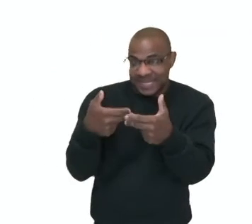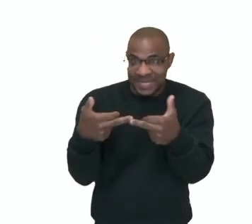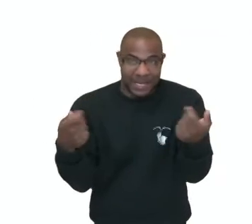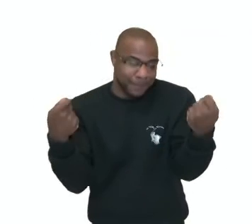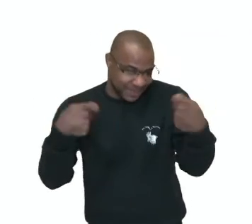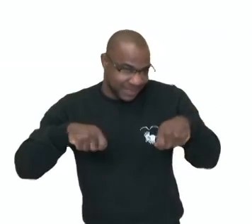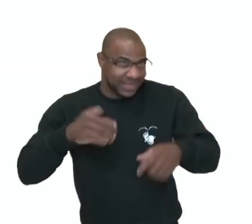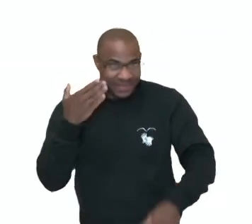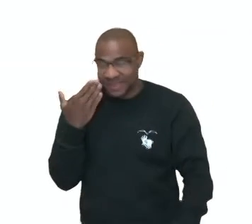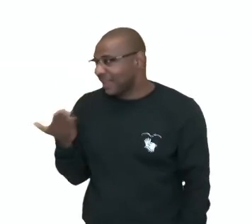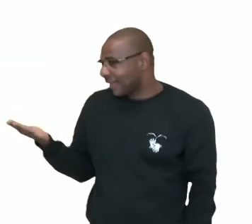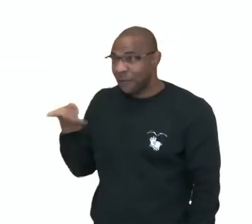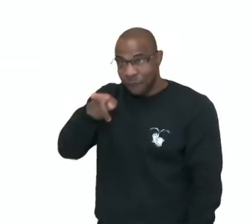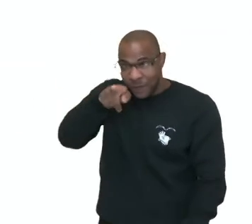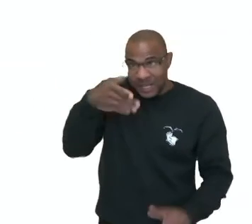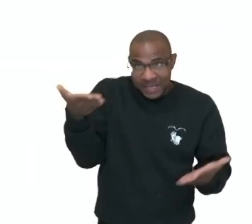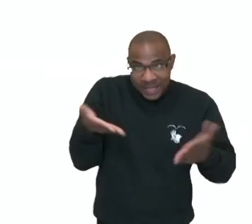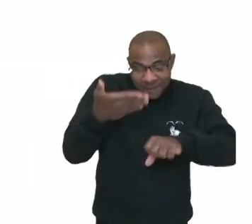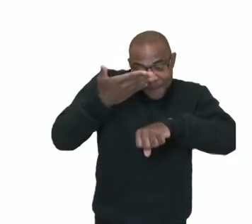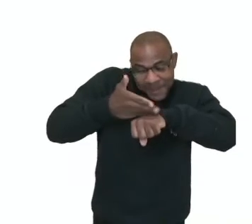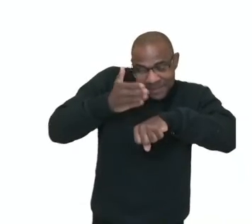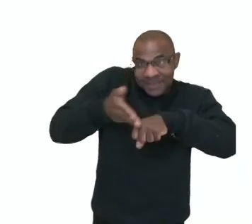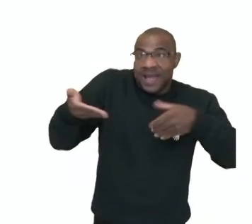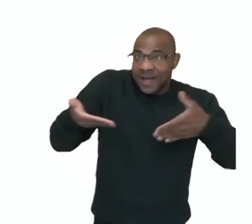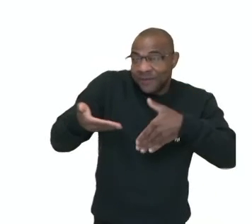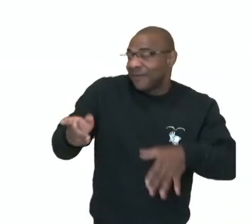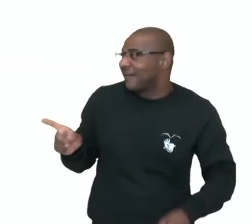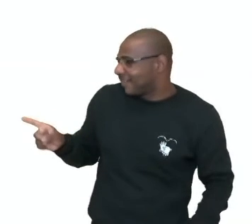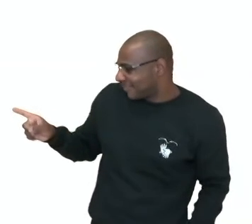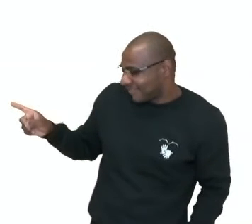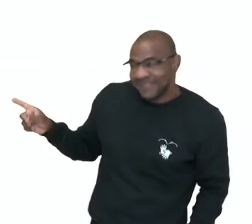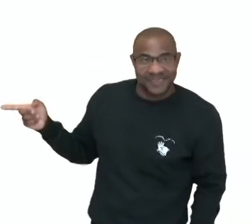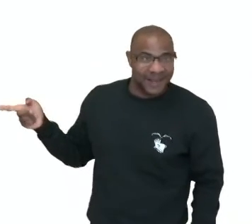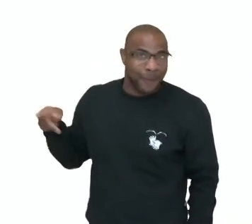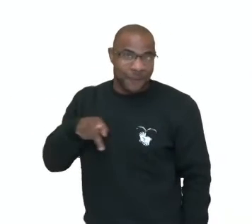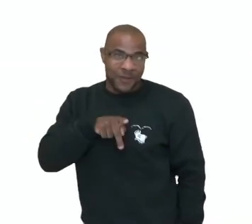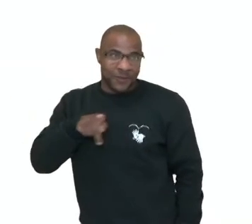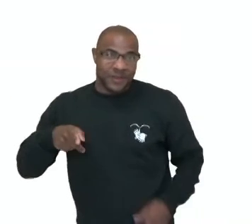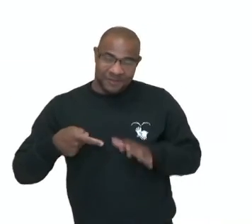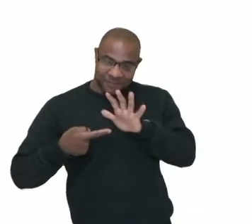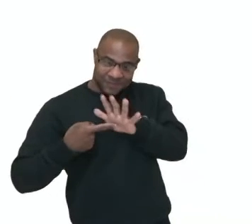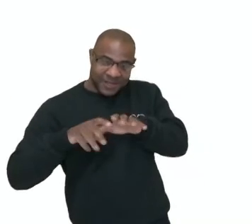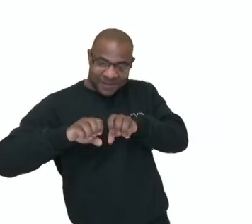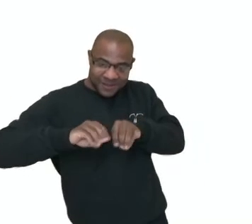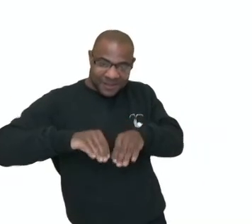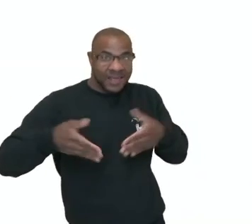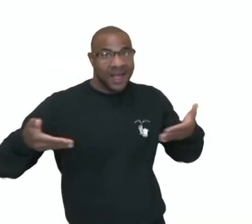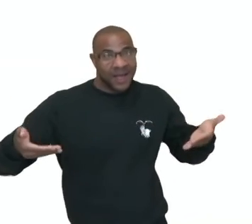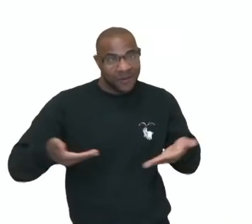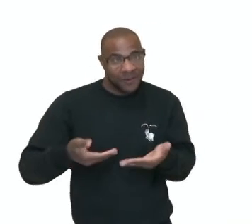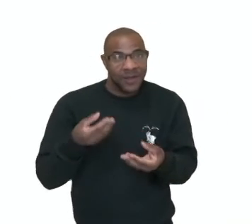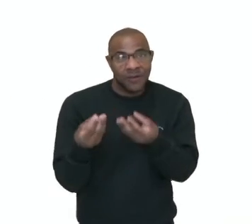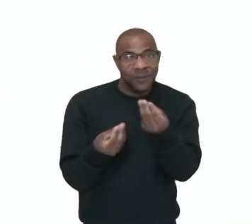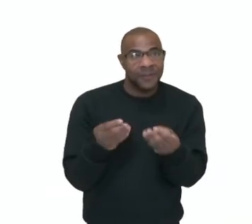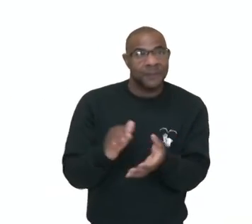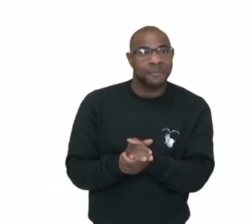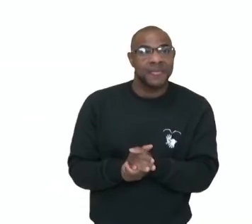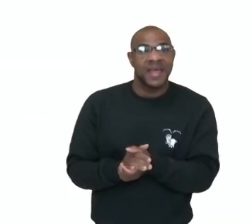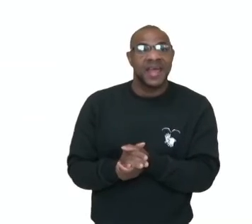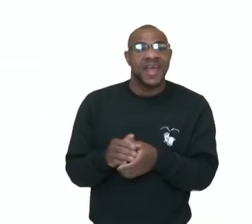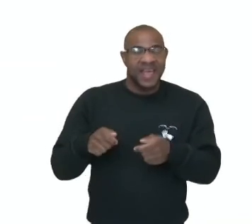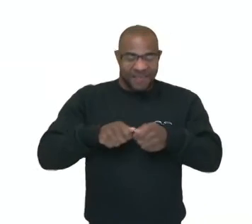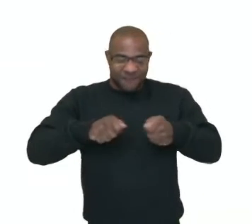materiais, ok? Que eu separei aqui, né? É fita,